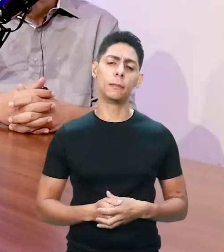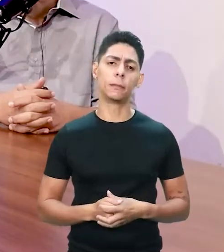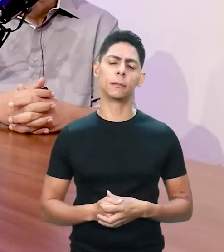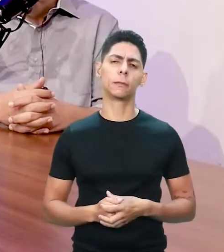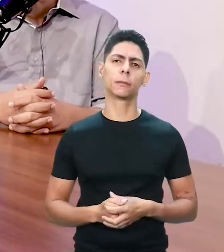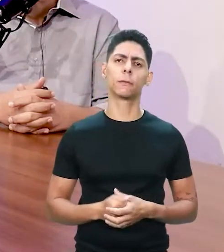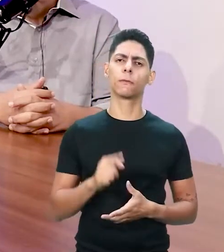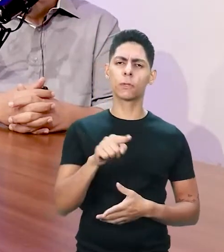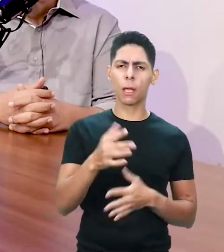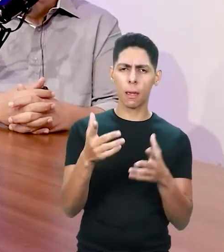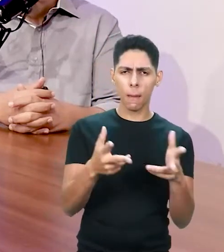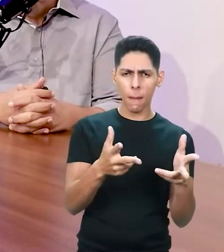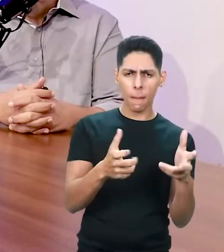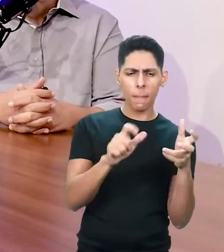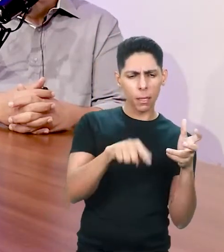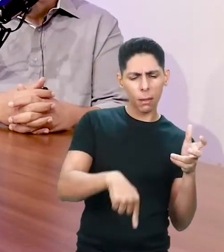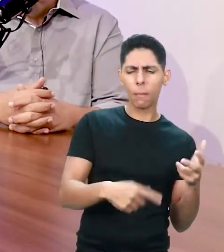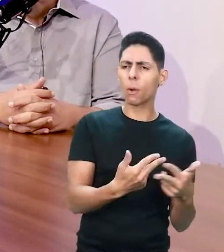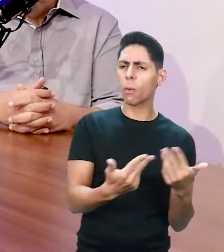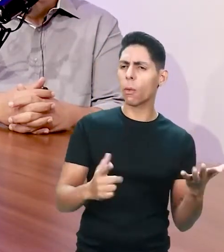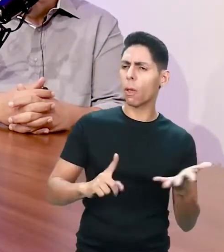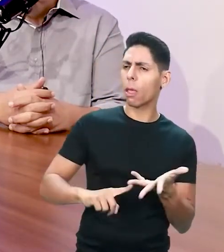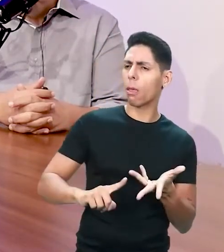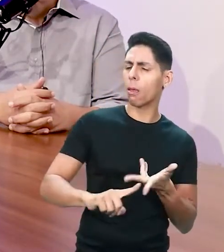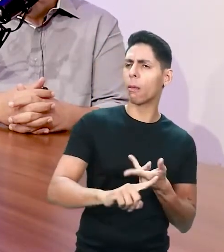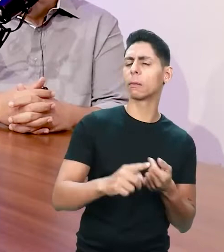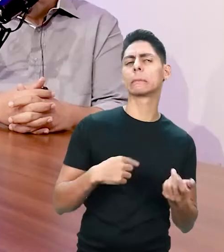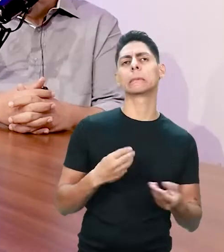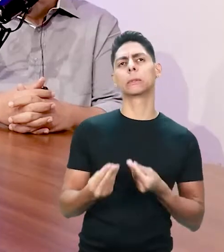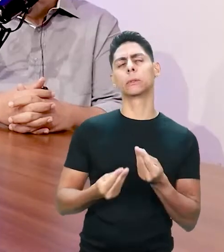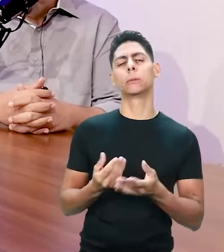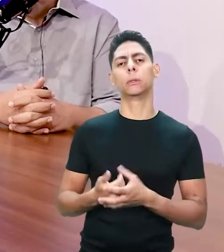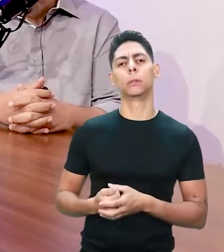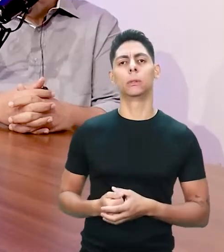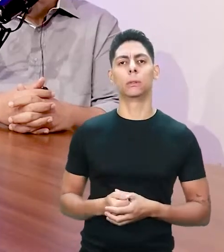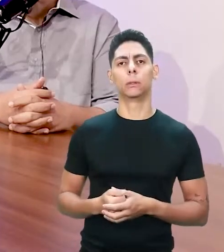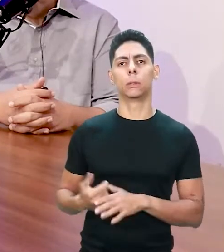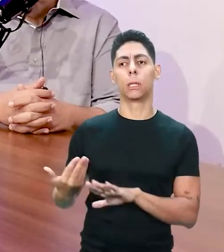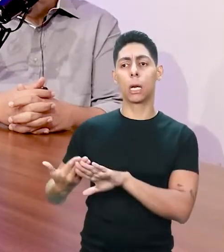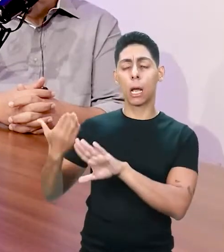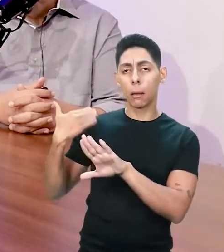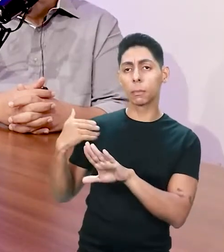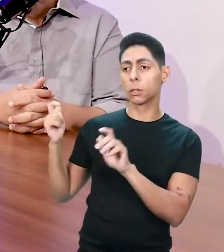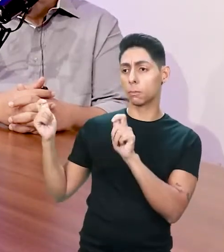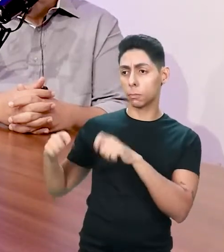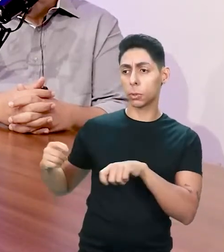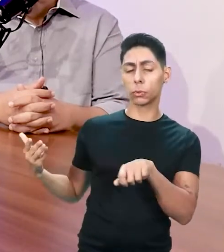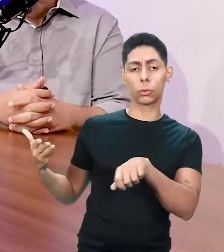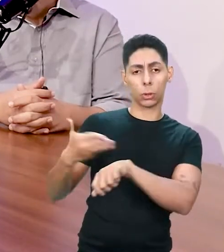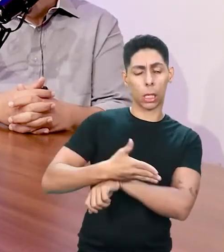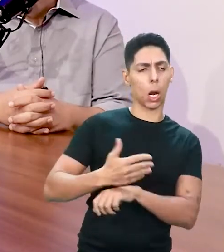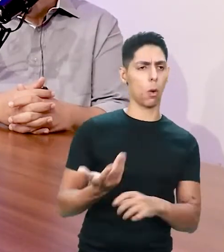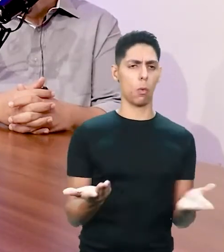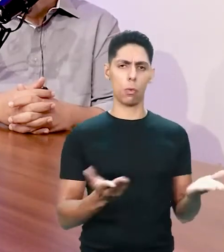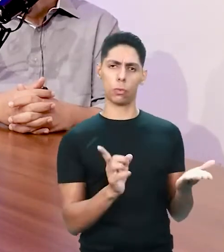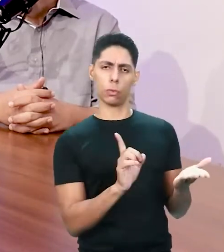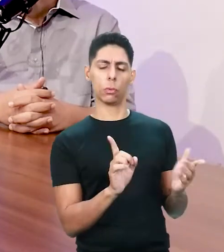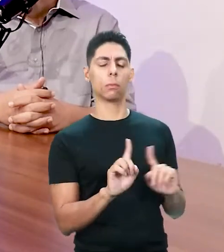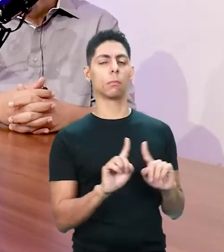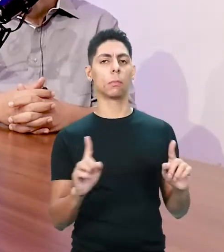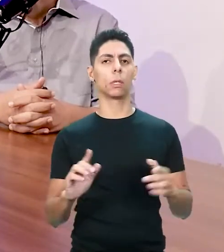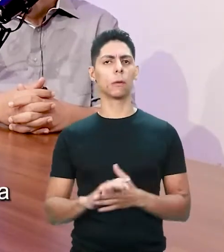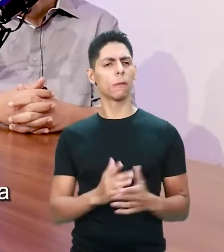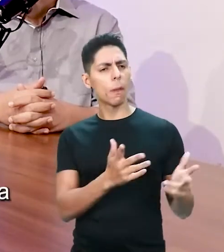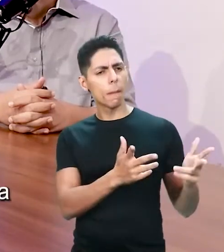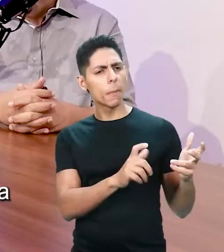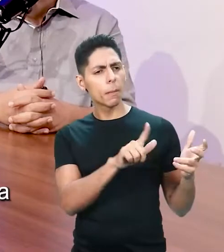poxa, você notou que eu treinei naquela época podia, né? O repórter assistir o treino. Hoje em dia é muito raro. Você notou que